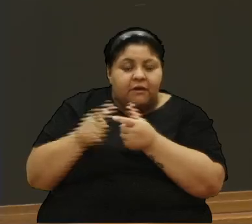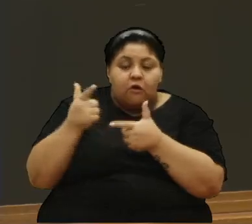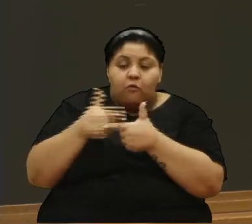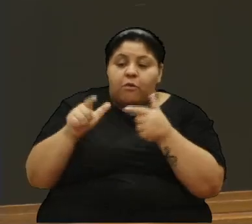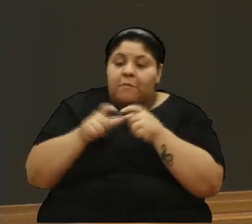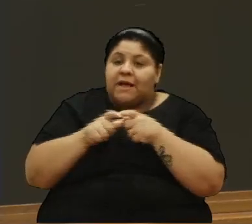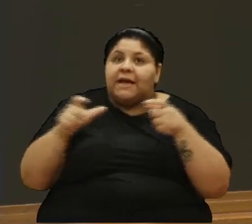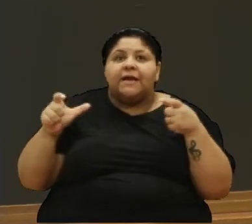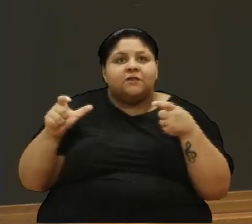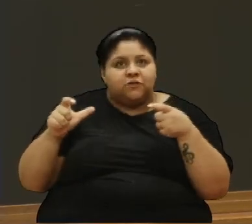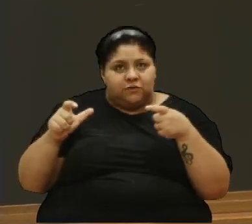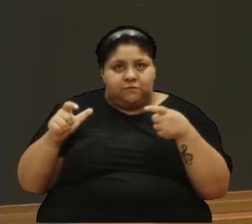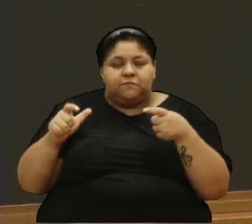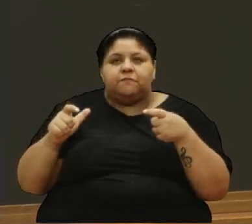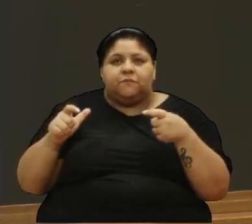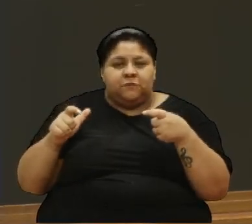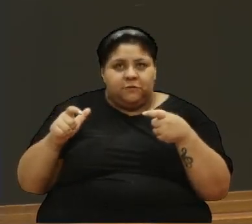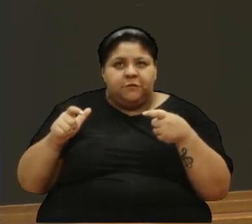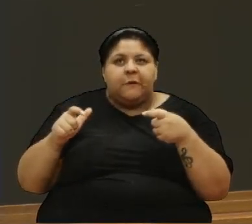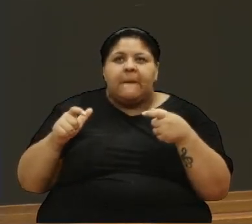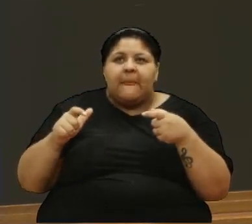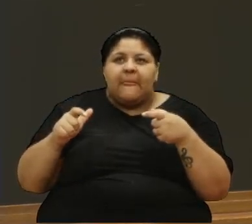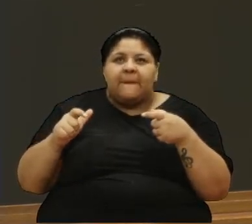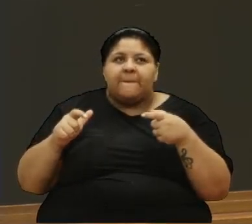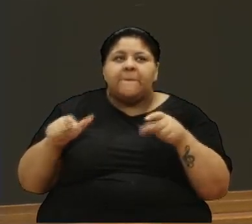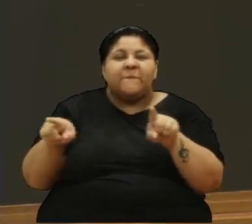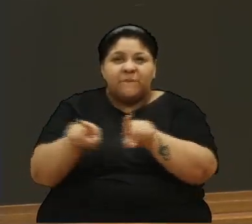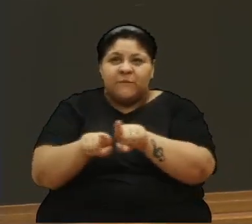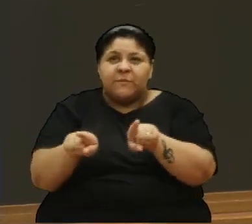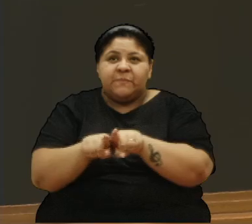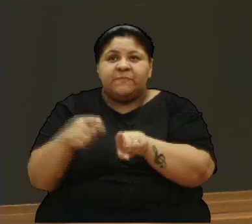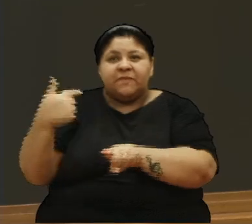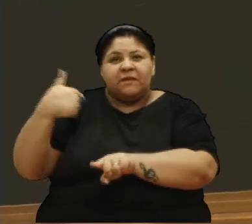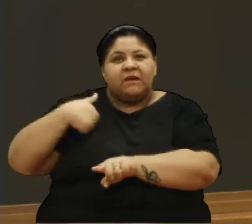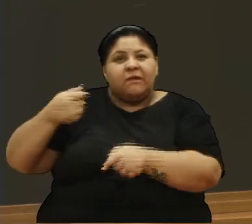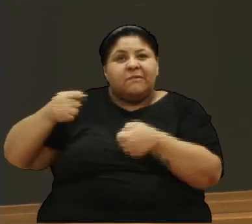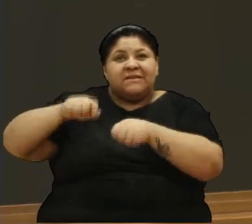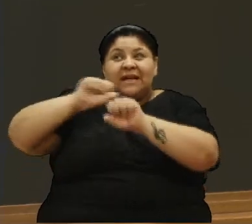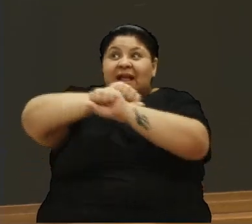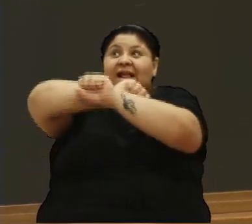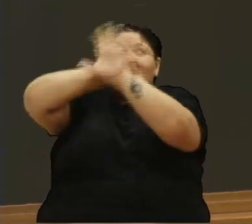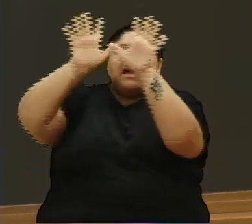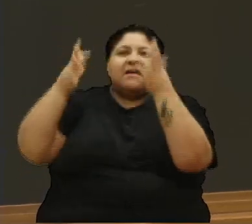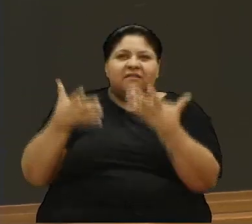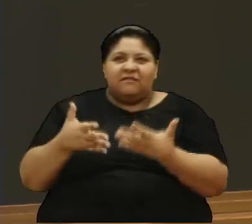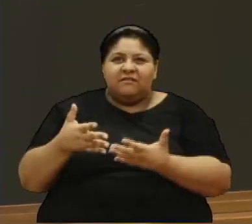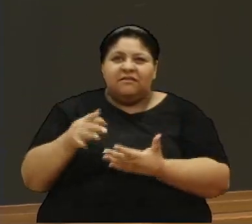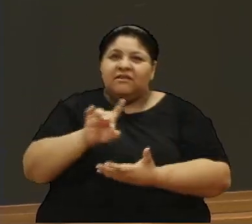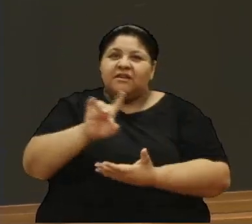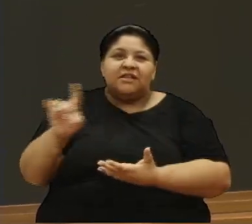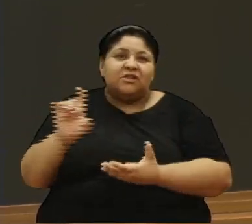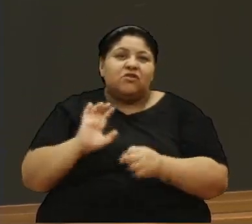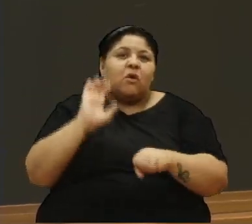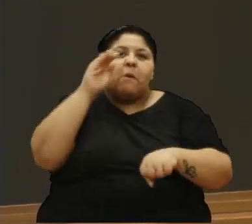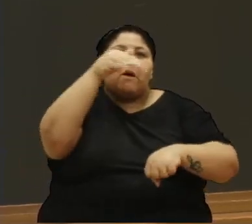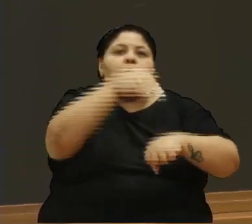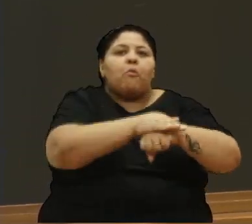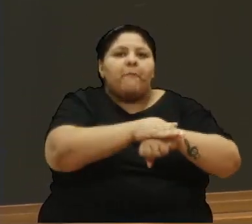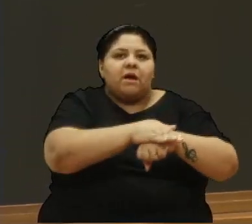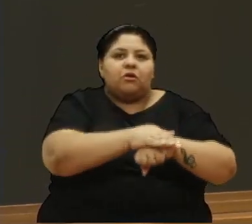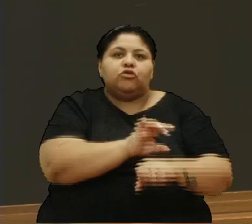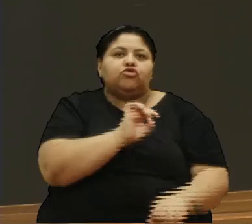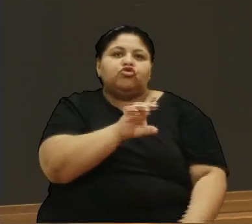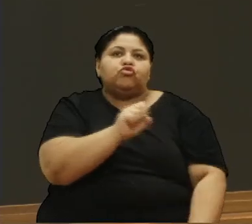grande. E outra questão que para mim precisa ficar clara é que não é uma culpa exclusiva